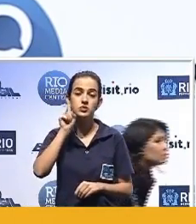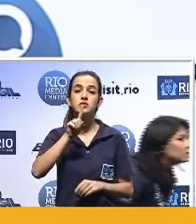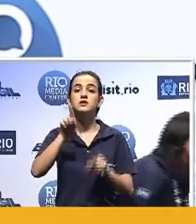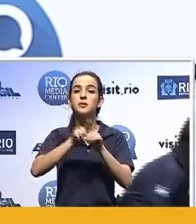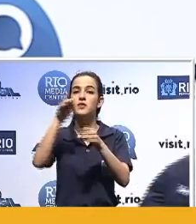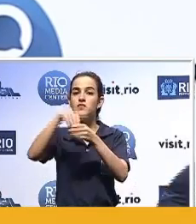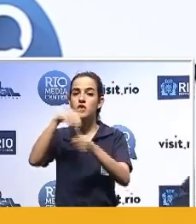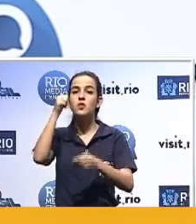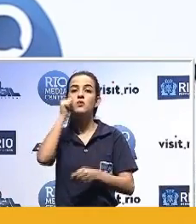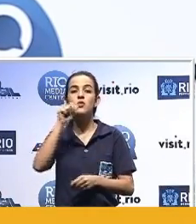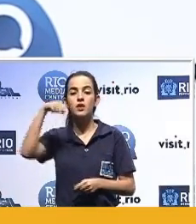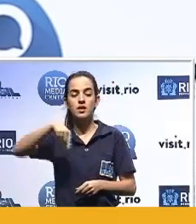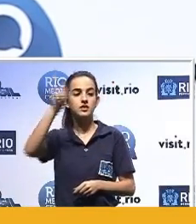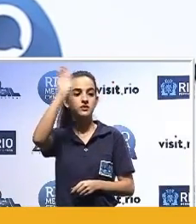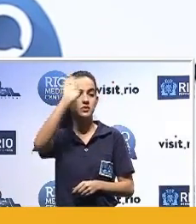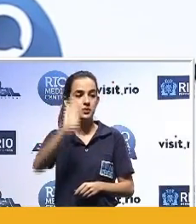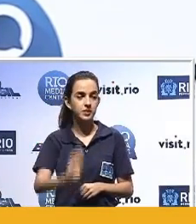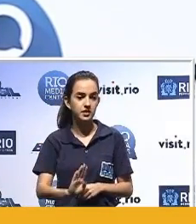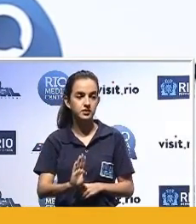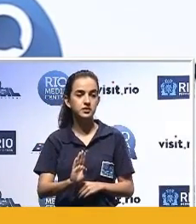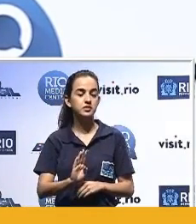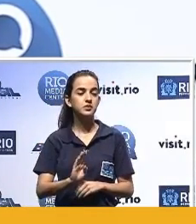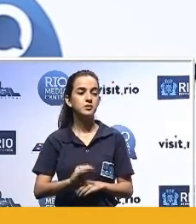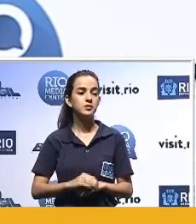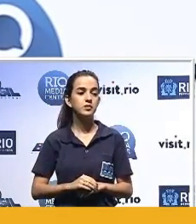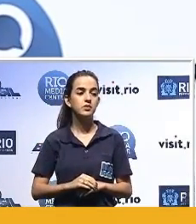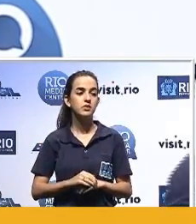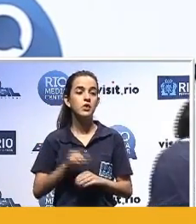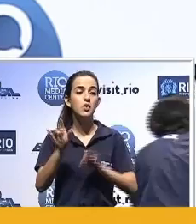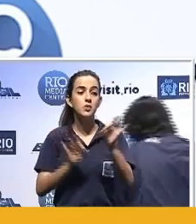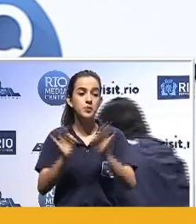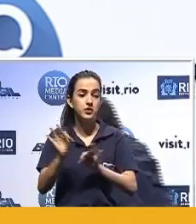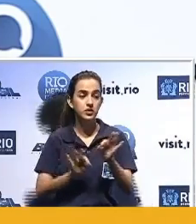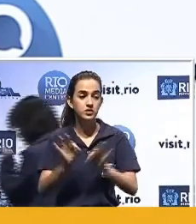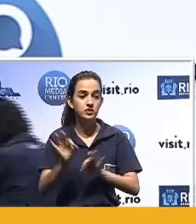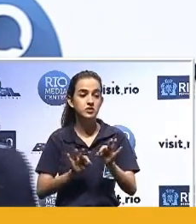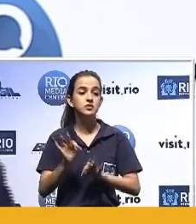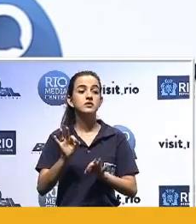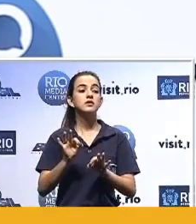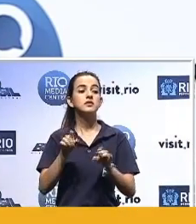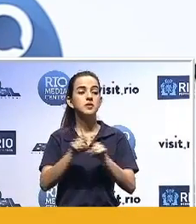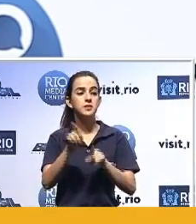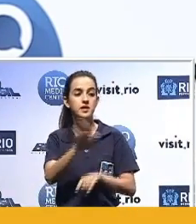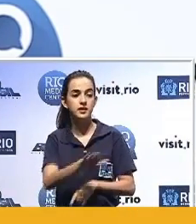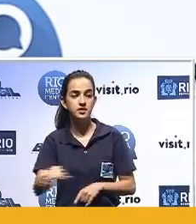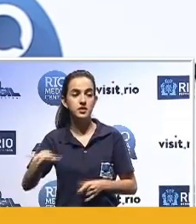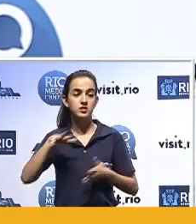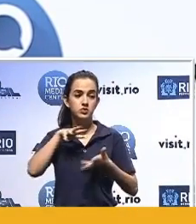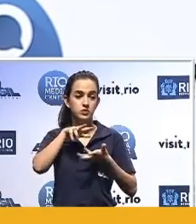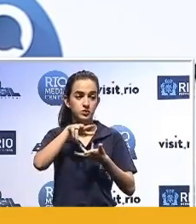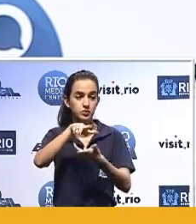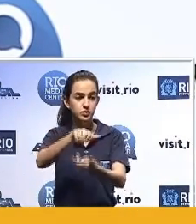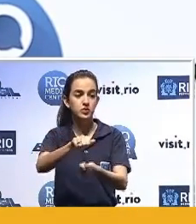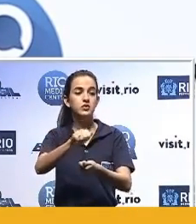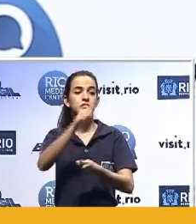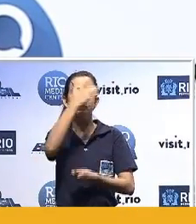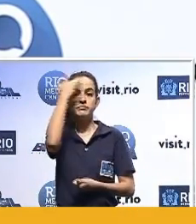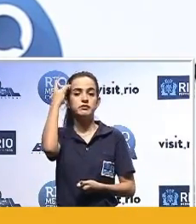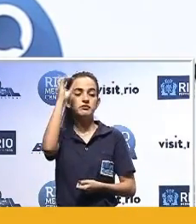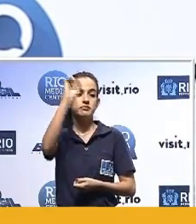Brasil, o direito hoje que se projeta para as crianças no mundo, para os